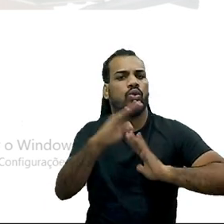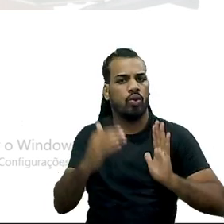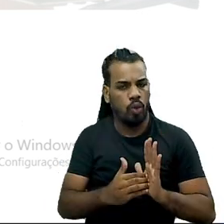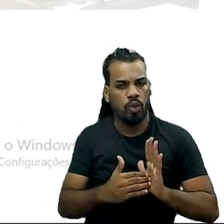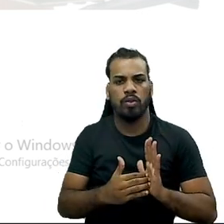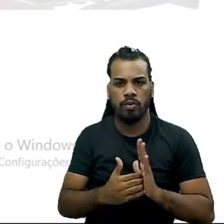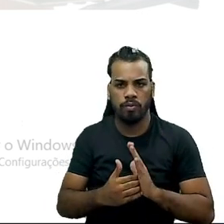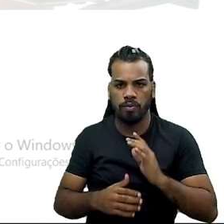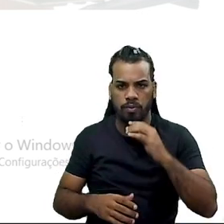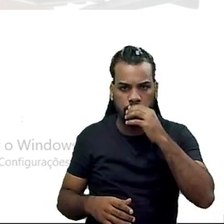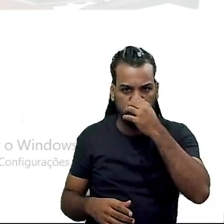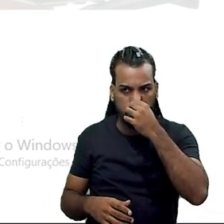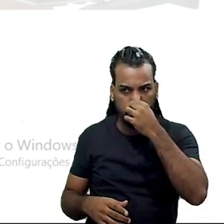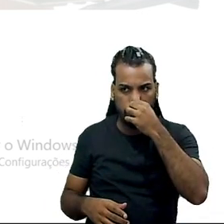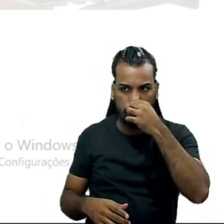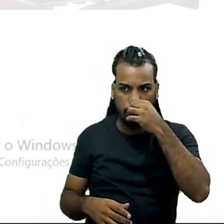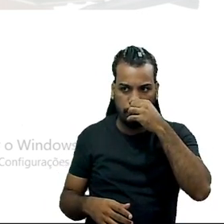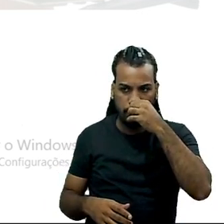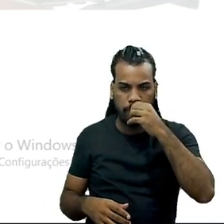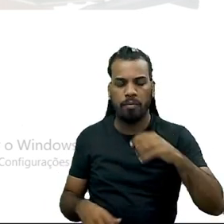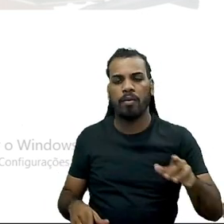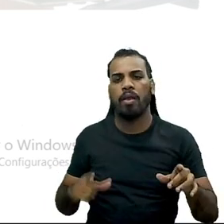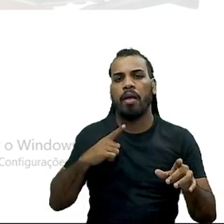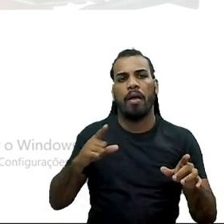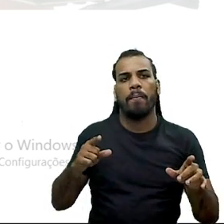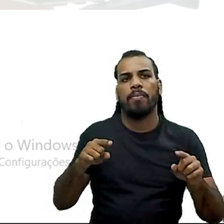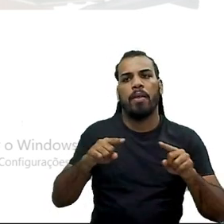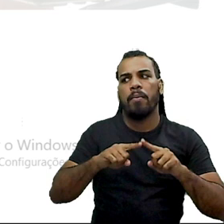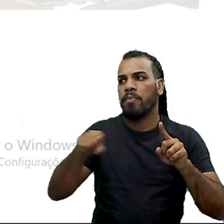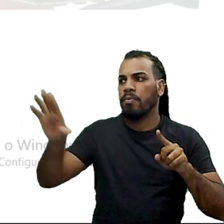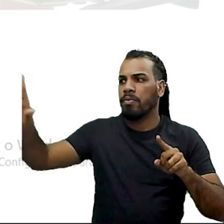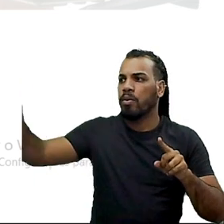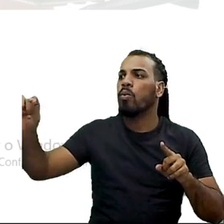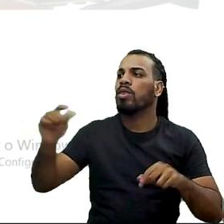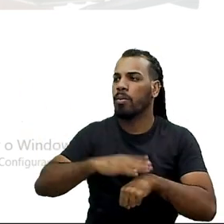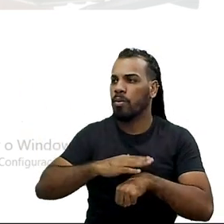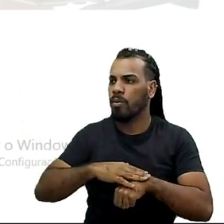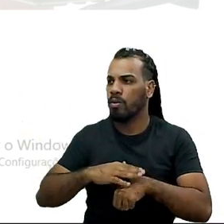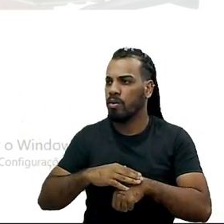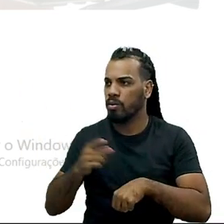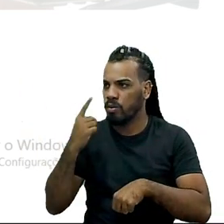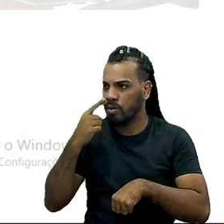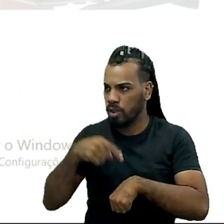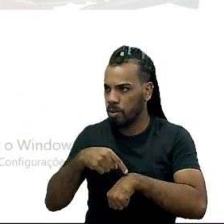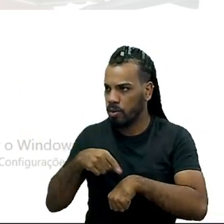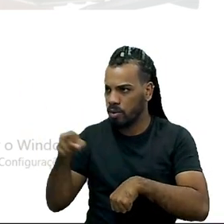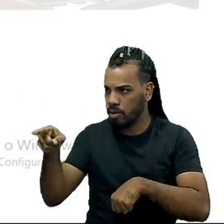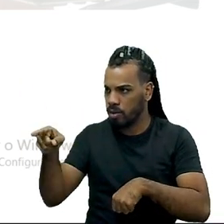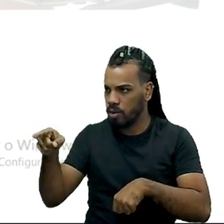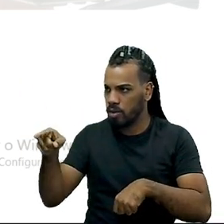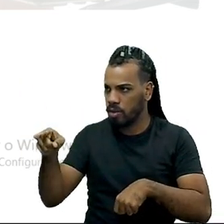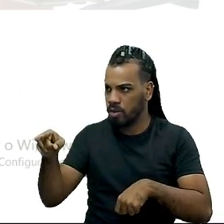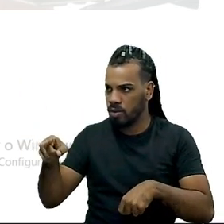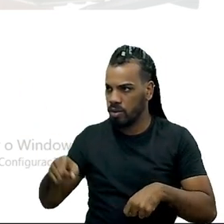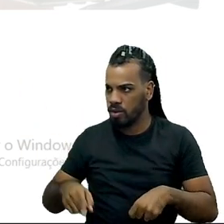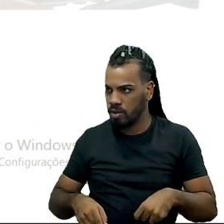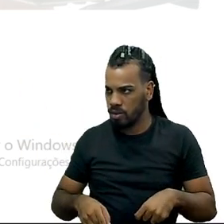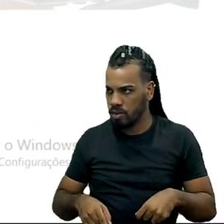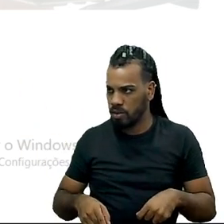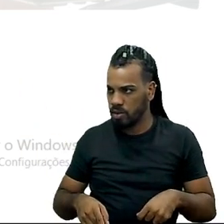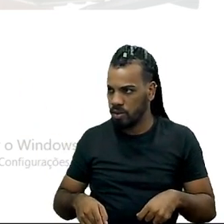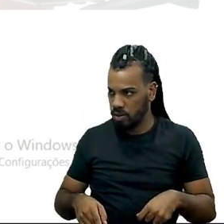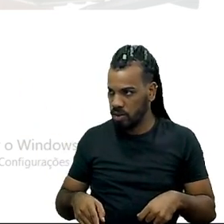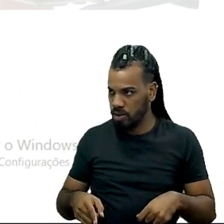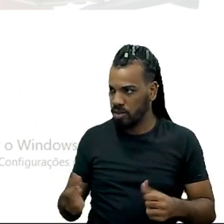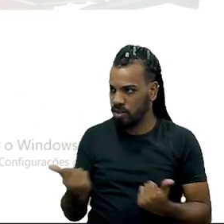gasto. Planejamento financeiro. A empresa faz sofisticadas ferramentas de planejamento financeiro. Mas